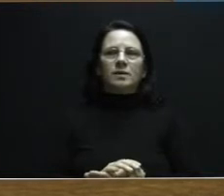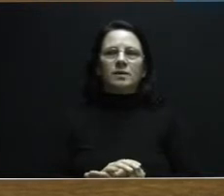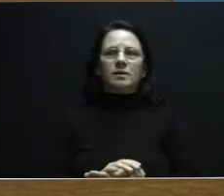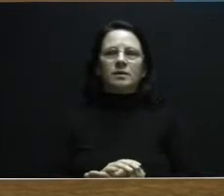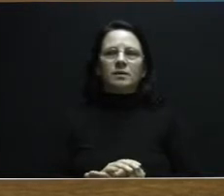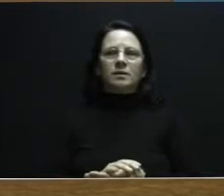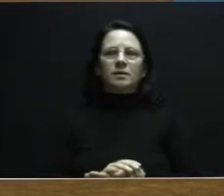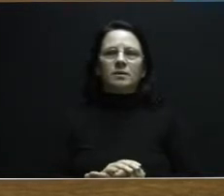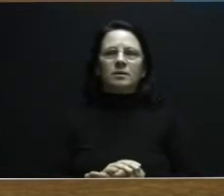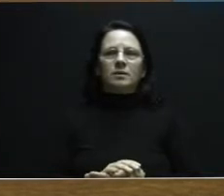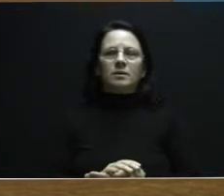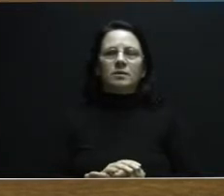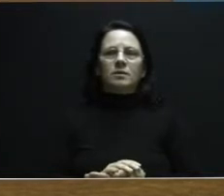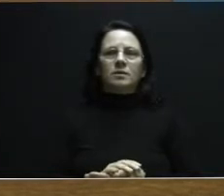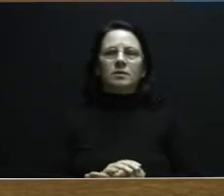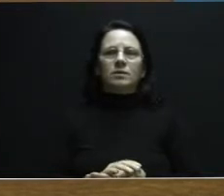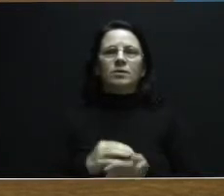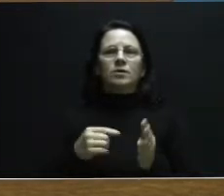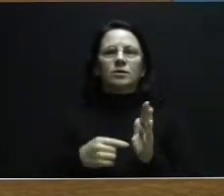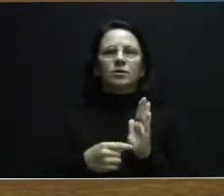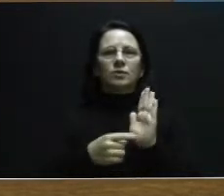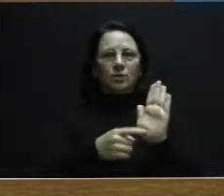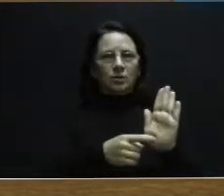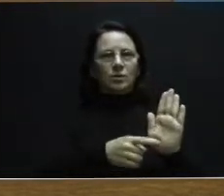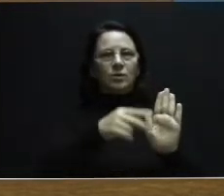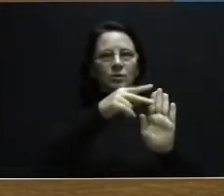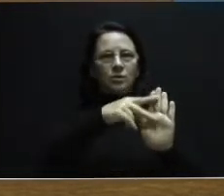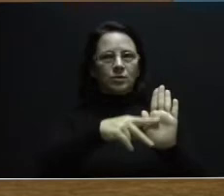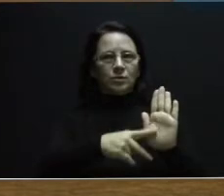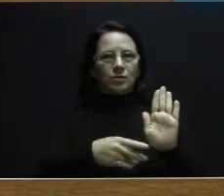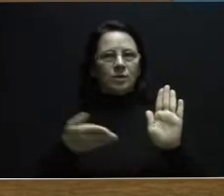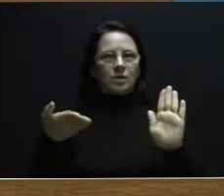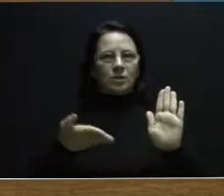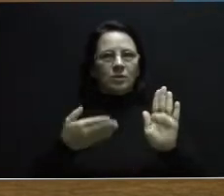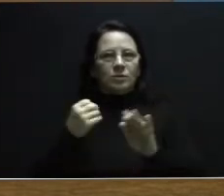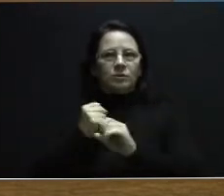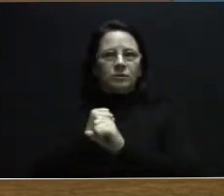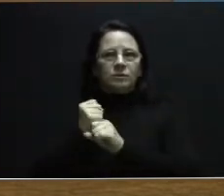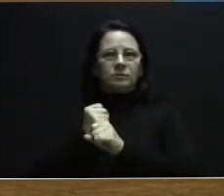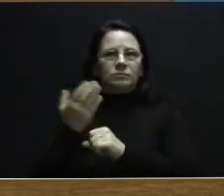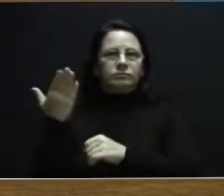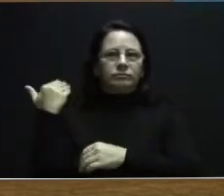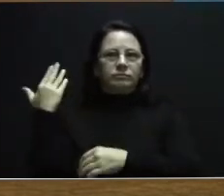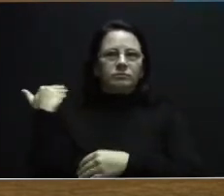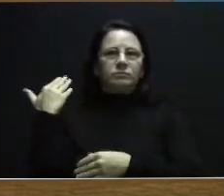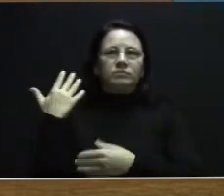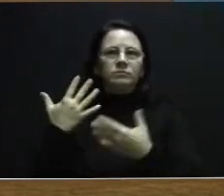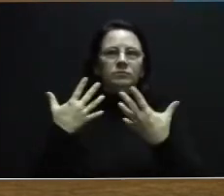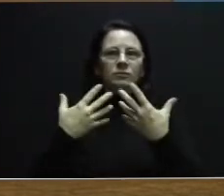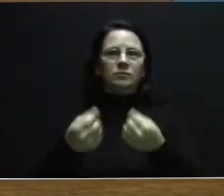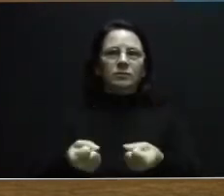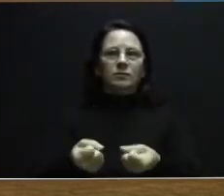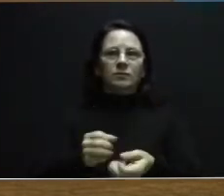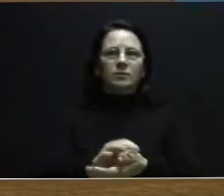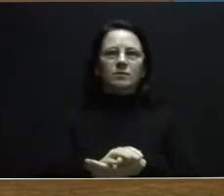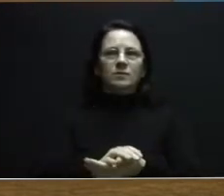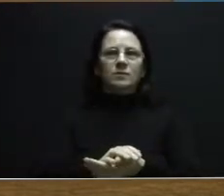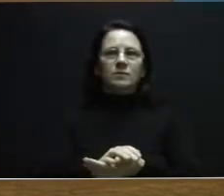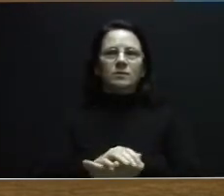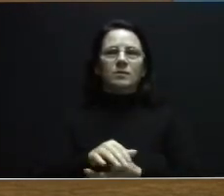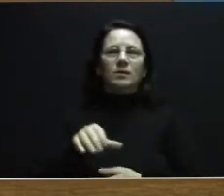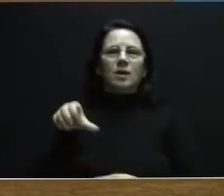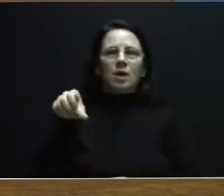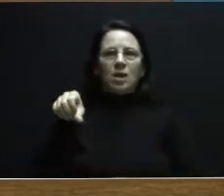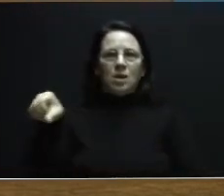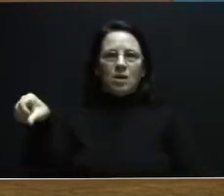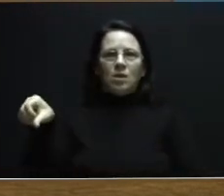que indicou o projeto, mas foi a Câmara na época, em 90, né, Sarto Arato, que aprovou, 99, que